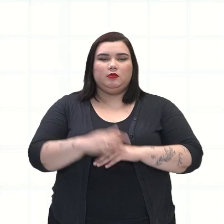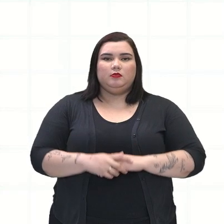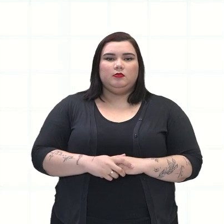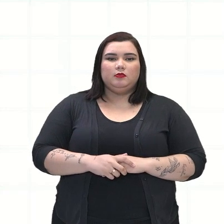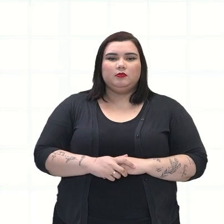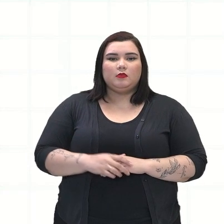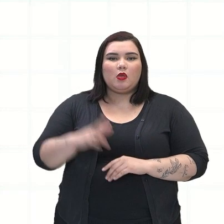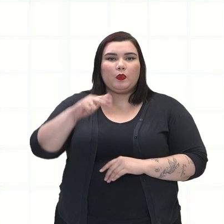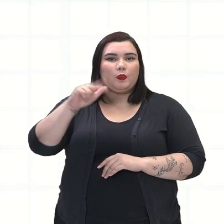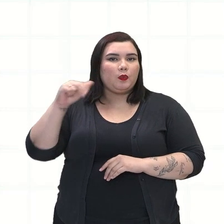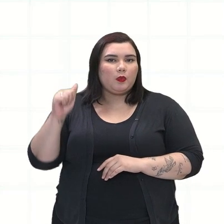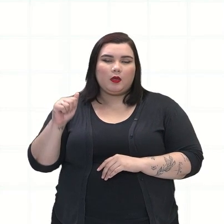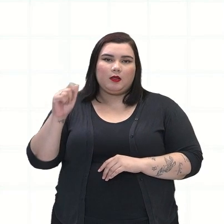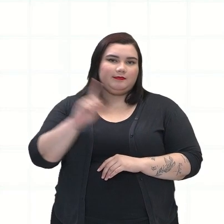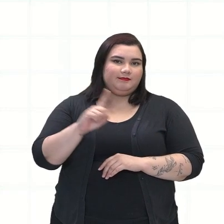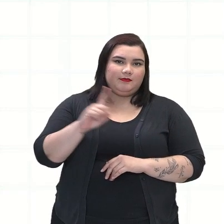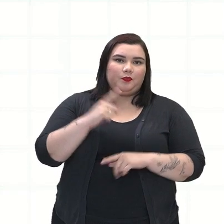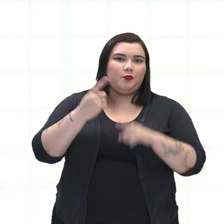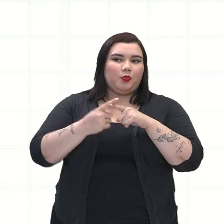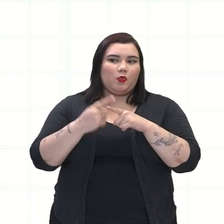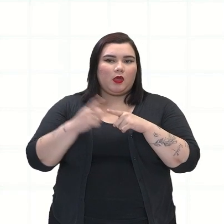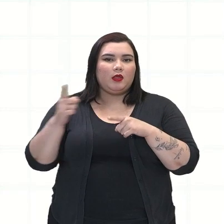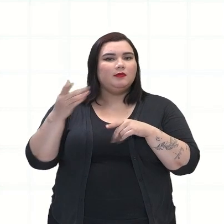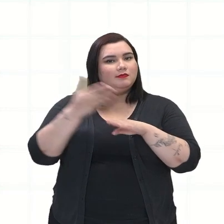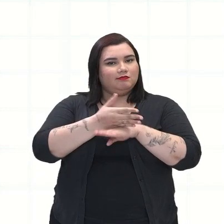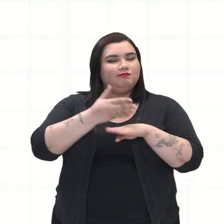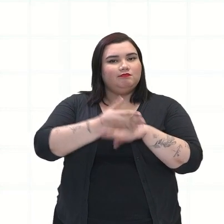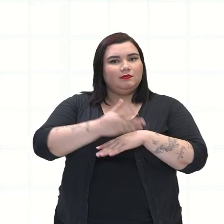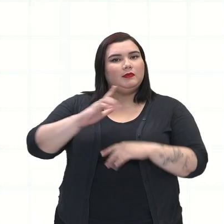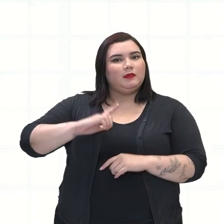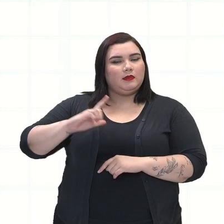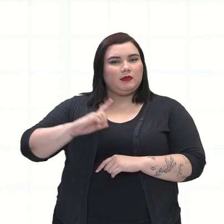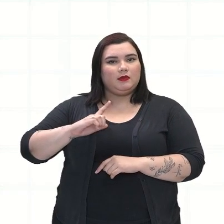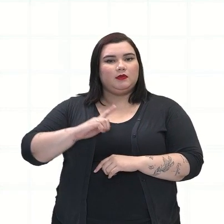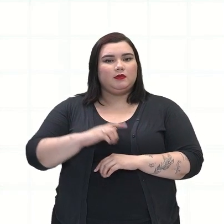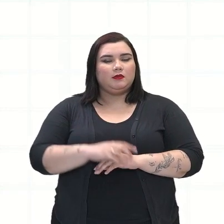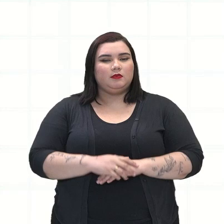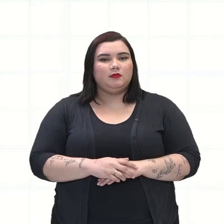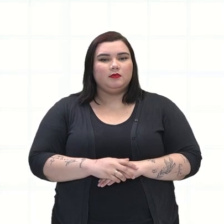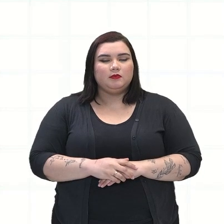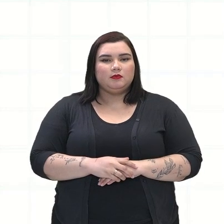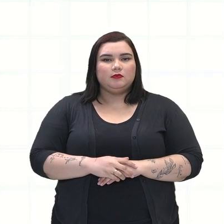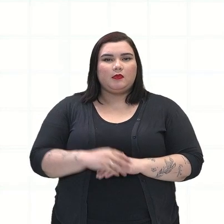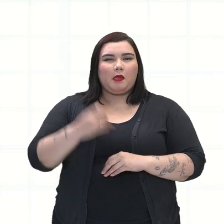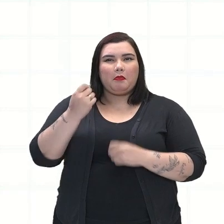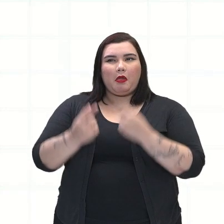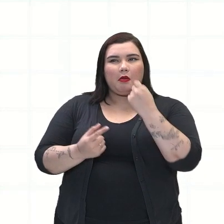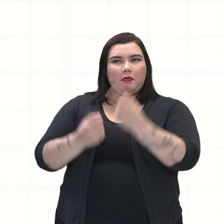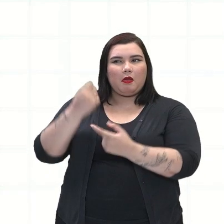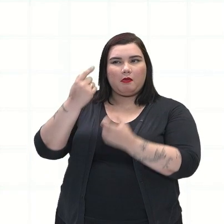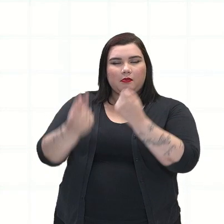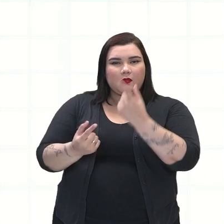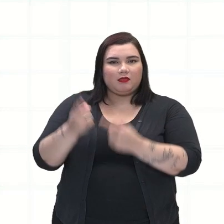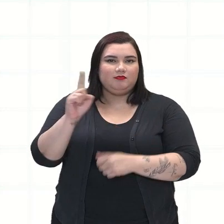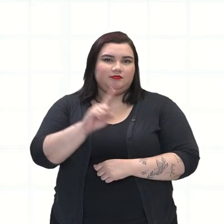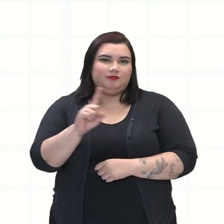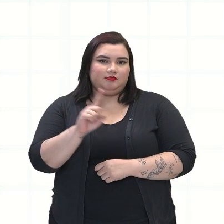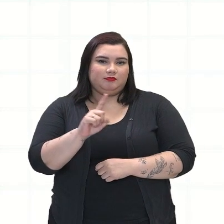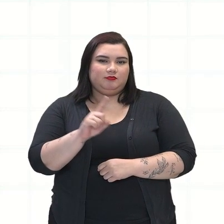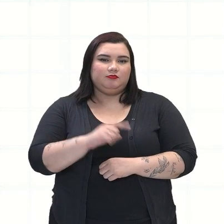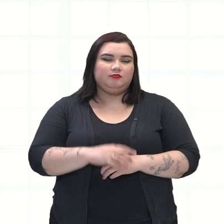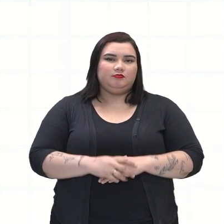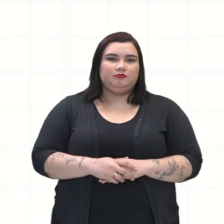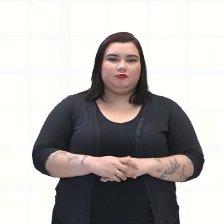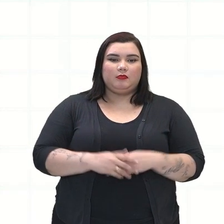Never também não, porque a gente estaria dizendo que nunca ele vai. Rarely é raramente, mas como ele foi mais